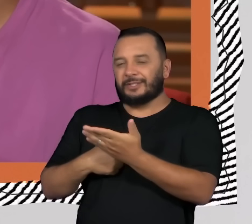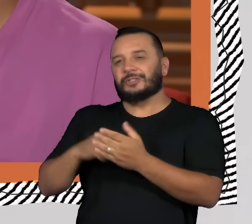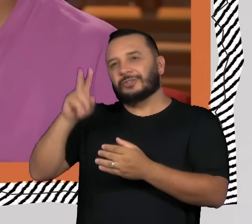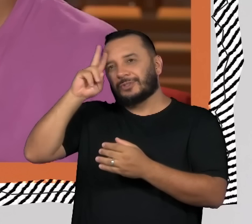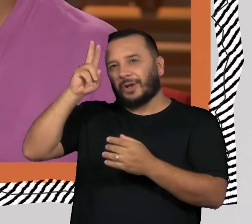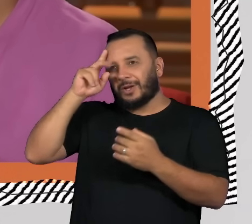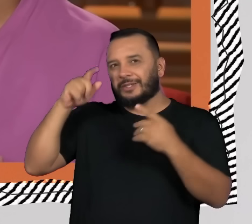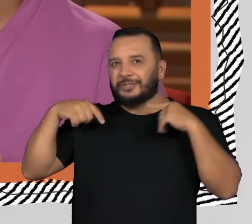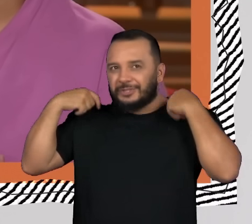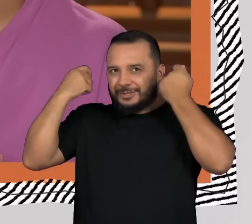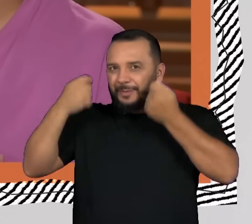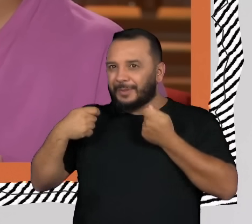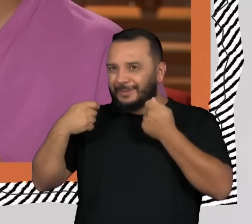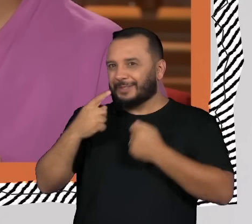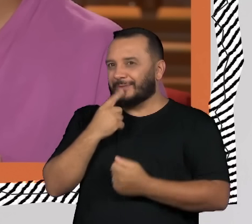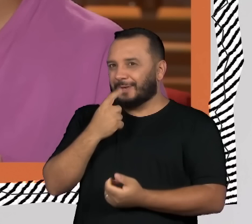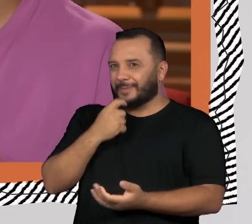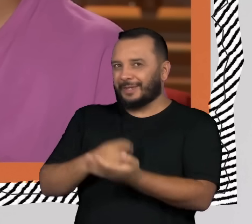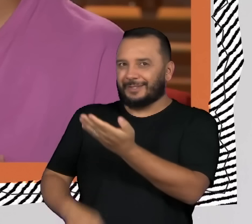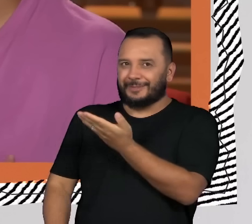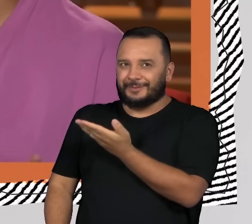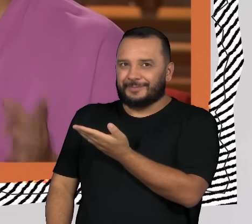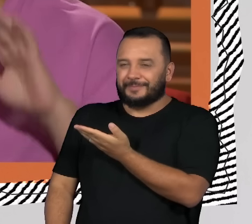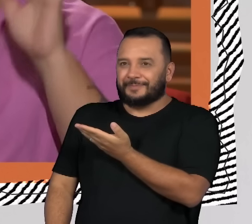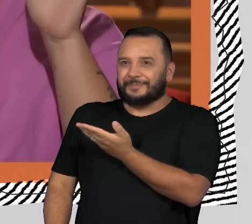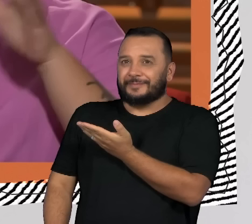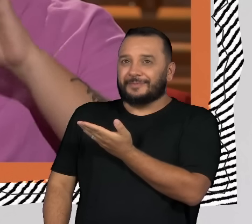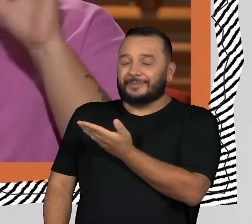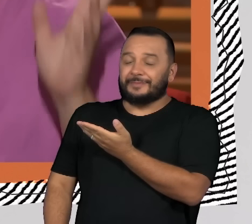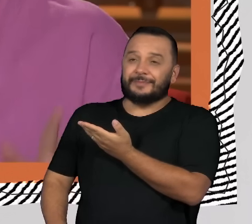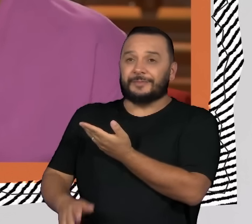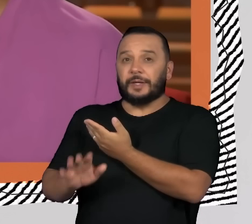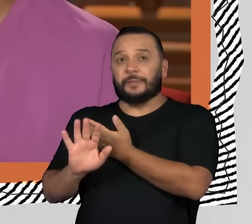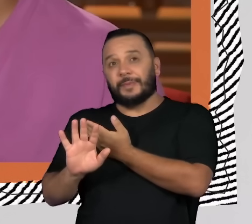Chapeuzinho. Mas é um